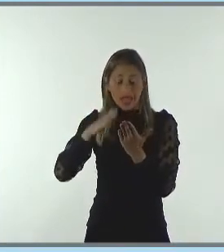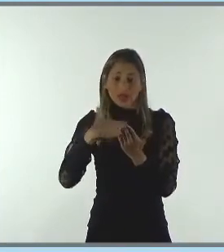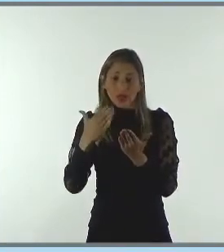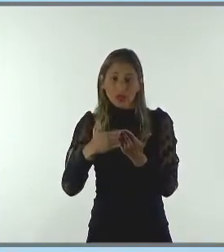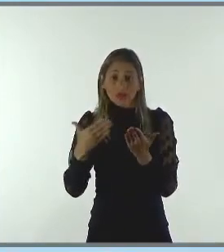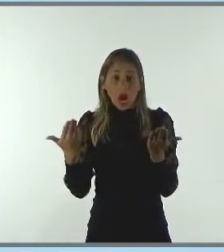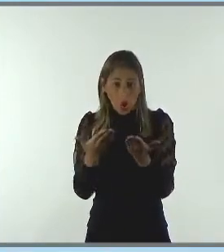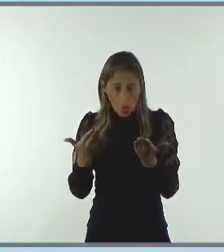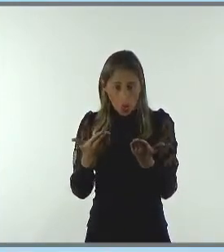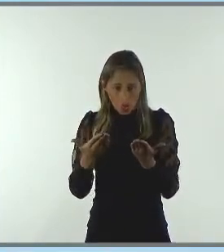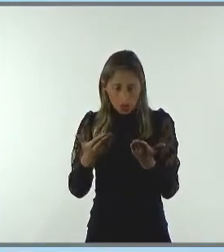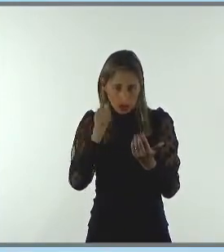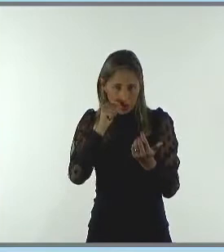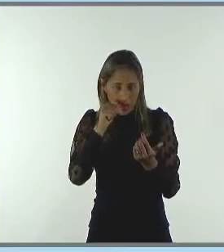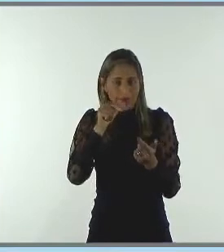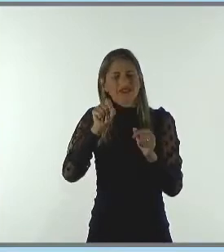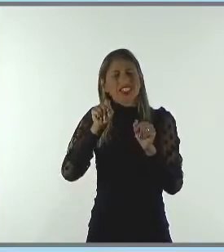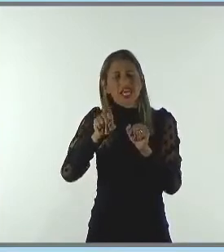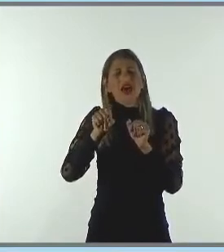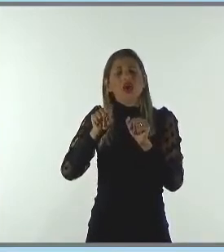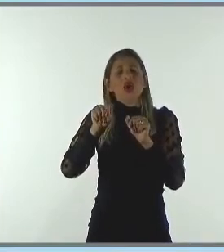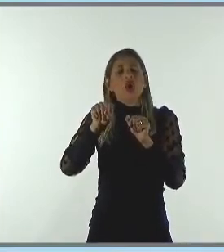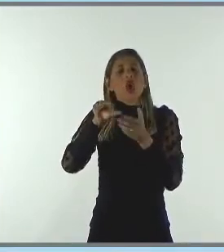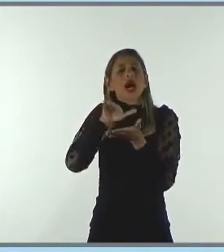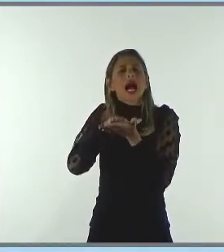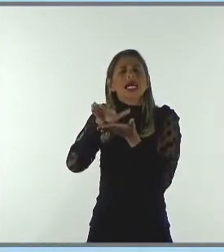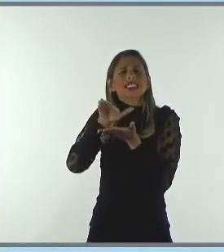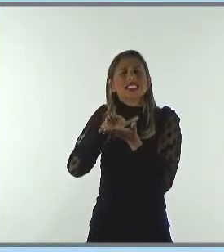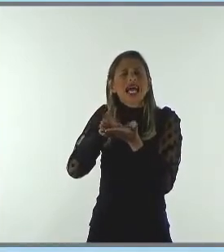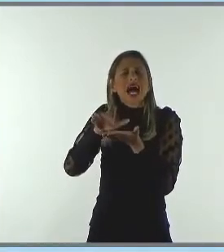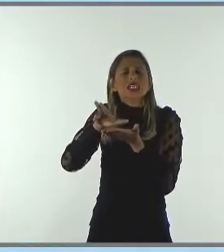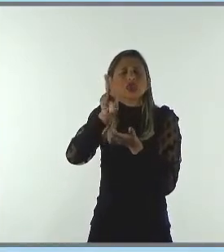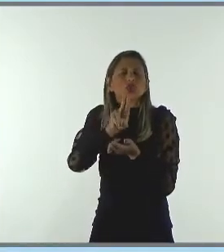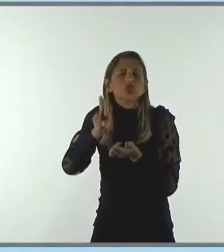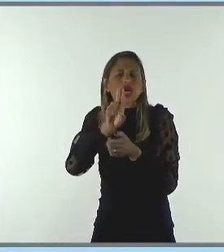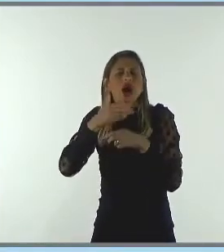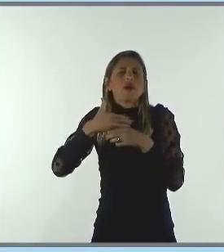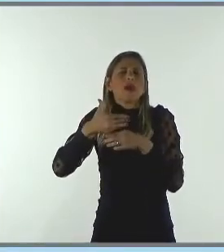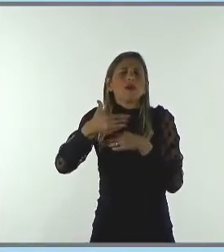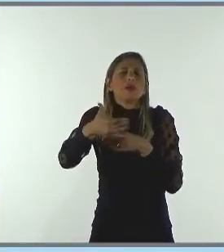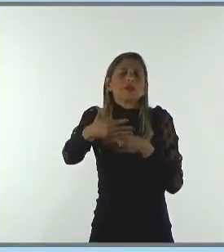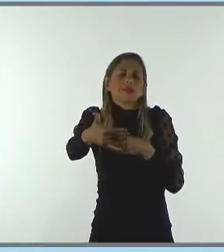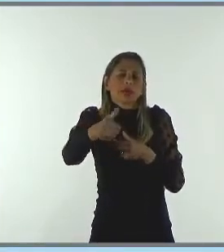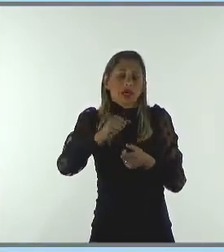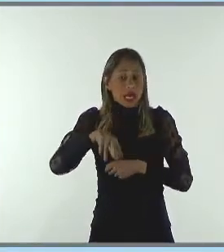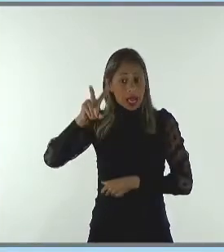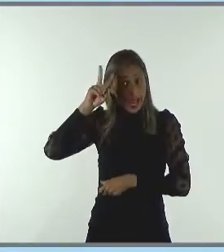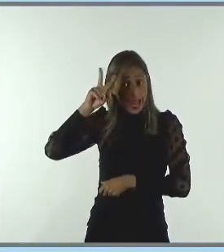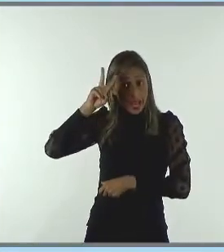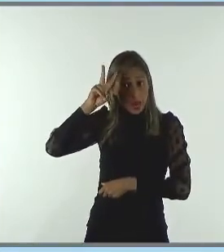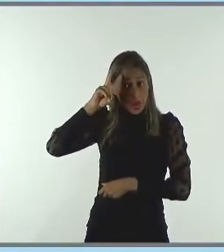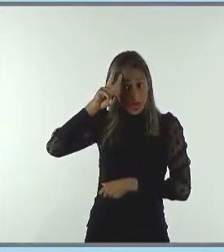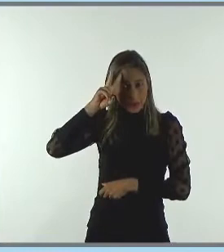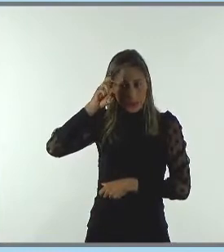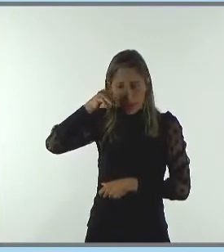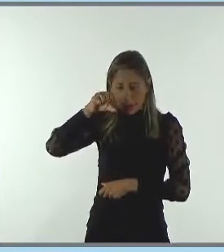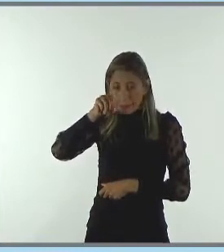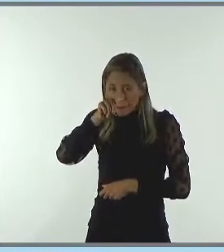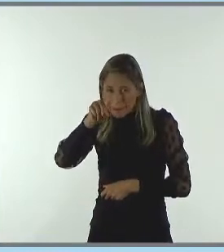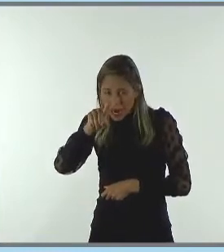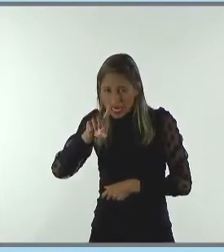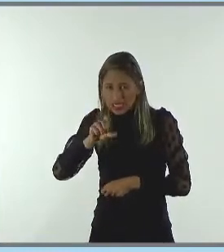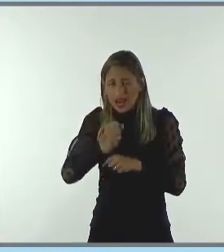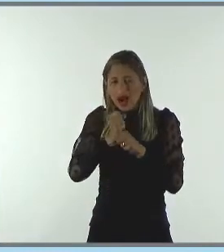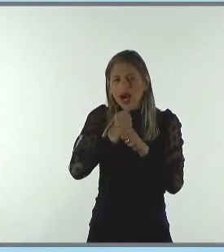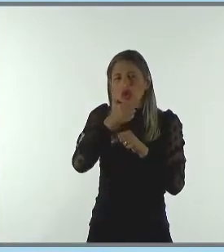hoje que ela se consolida porque tem um longo trajeto. E me lembro bem, né, de estar na Masa, ainda no final dos